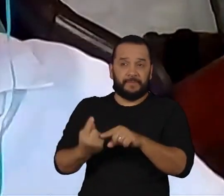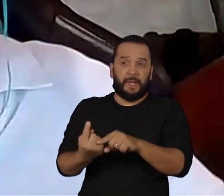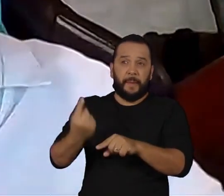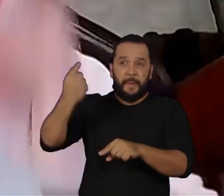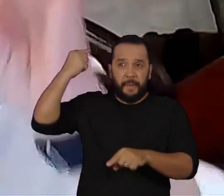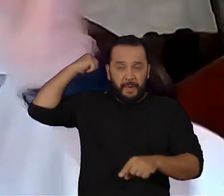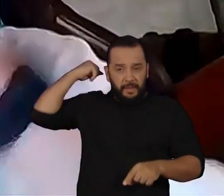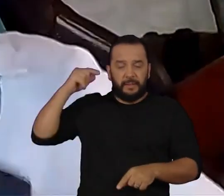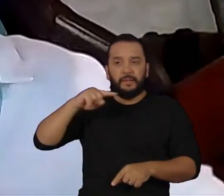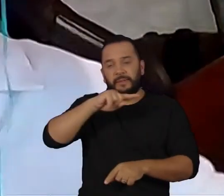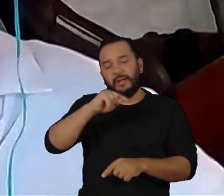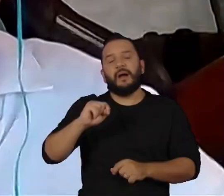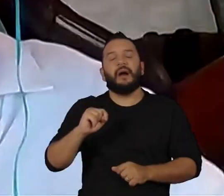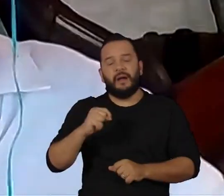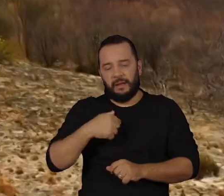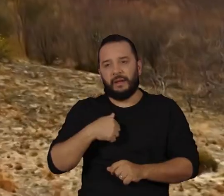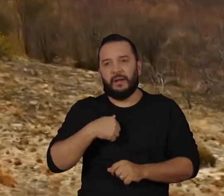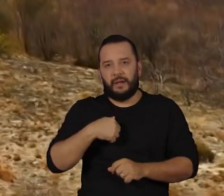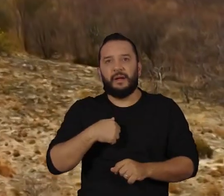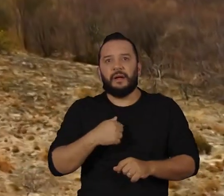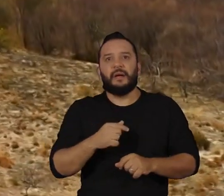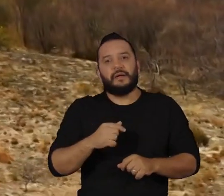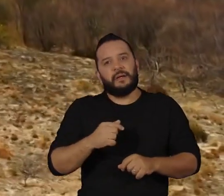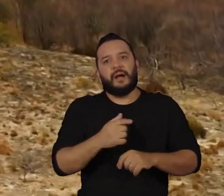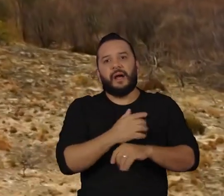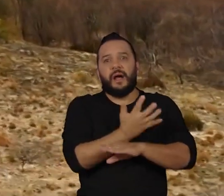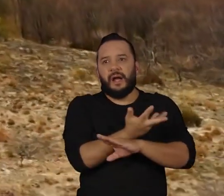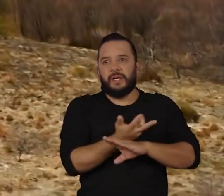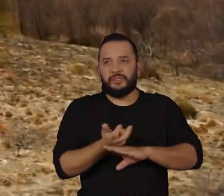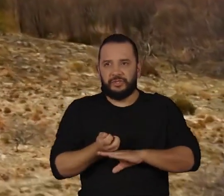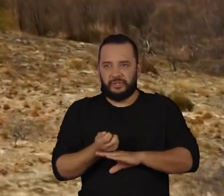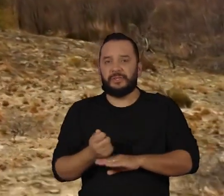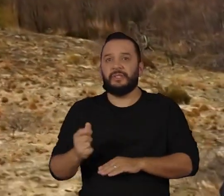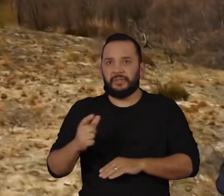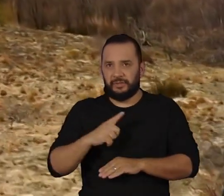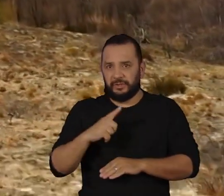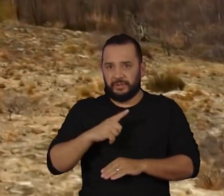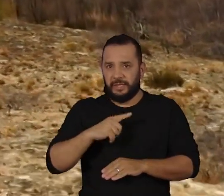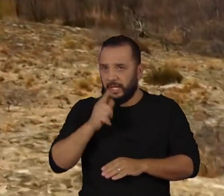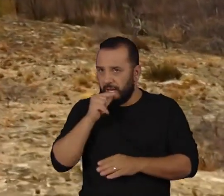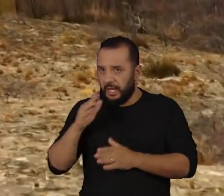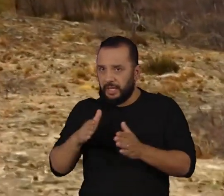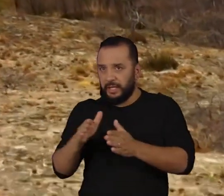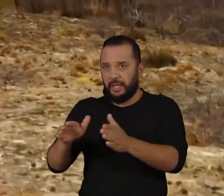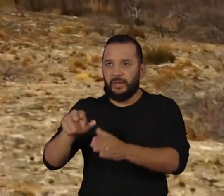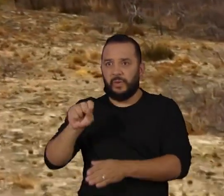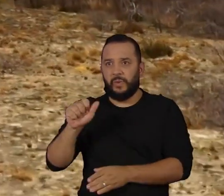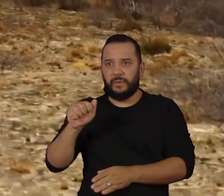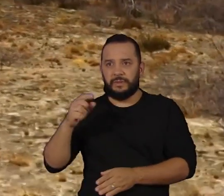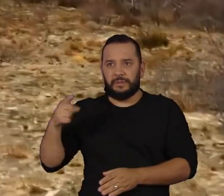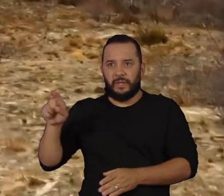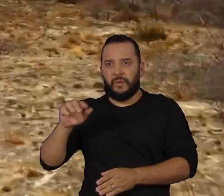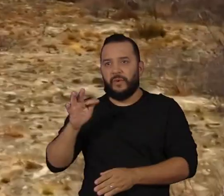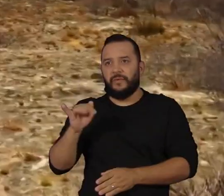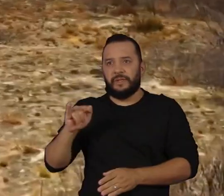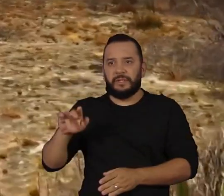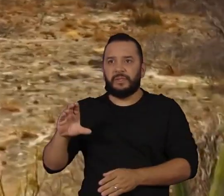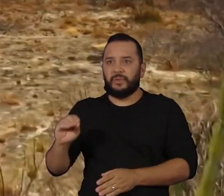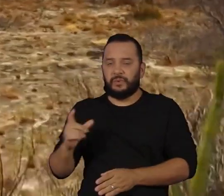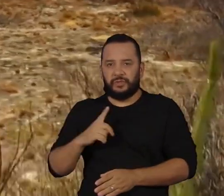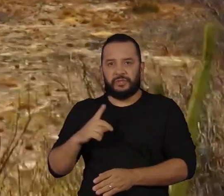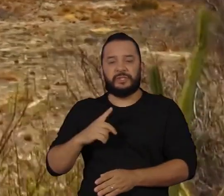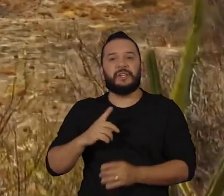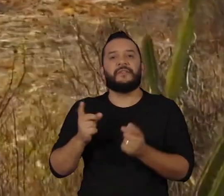região da Caatinga que haviam entrepostos ao longo do Rio São Francisco, em grande parte, de comercialização